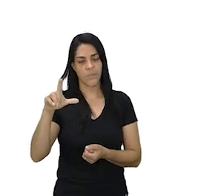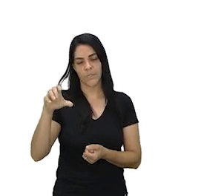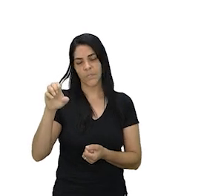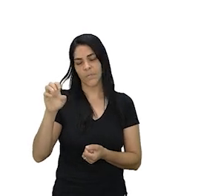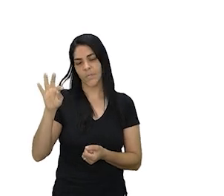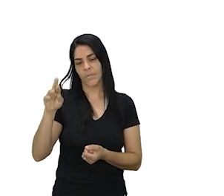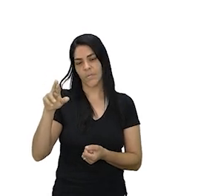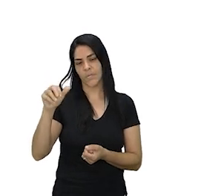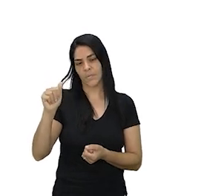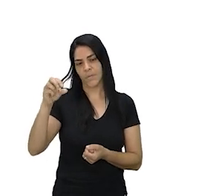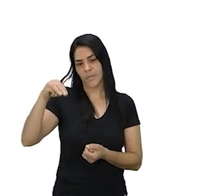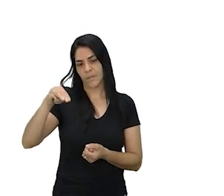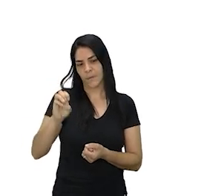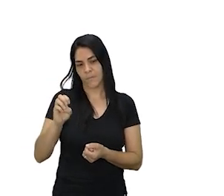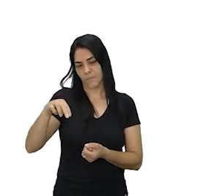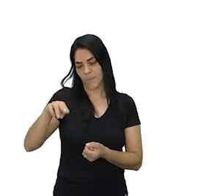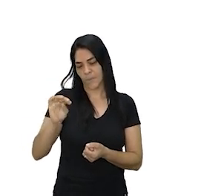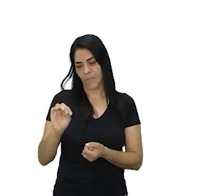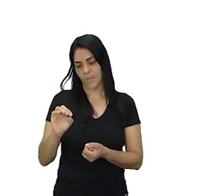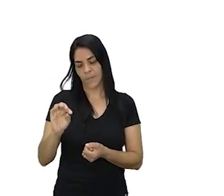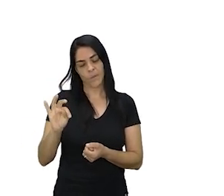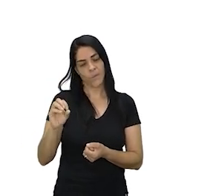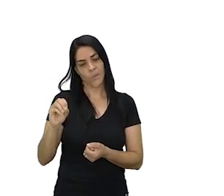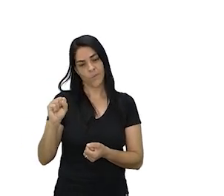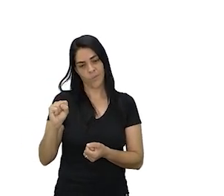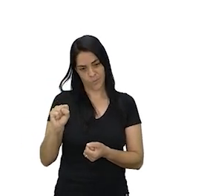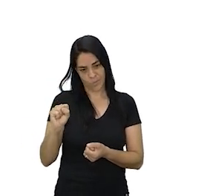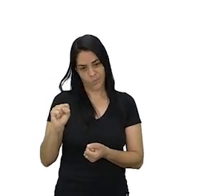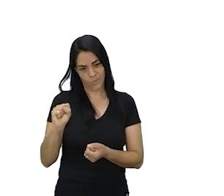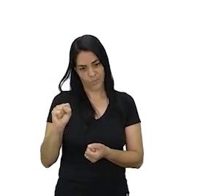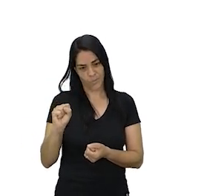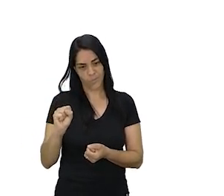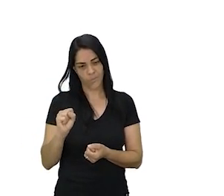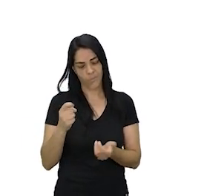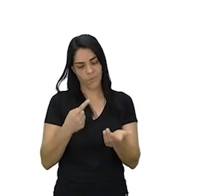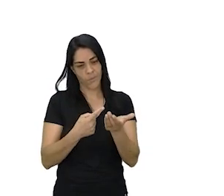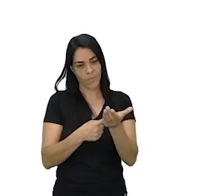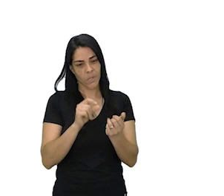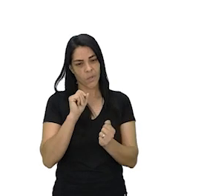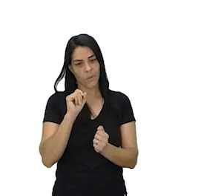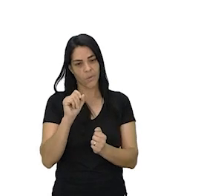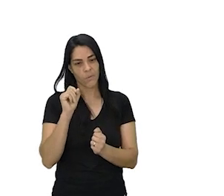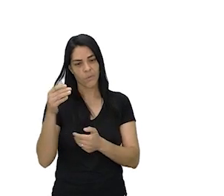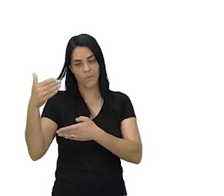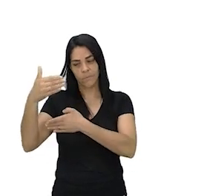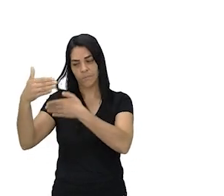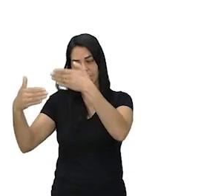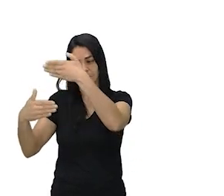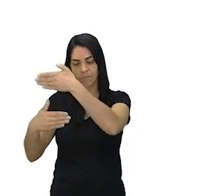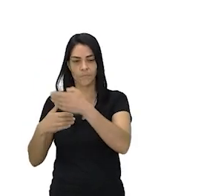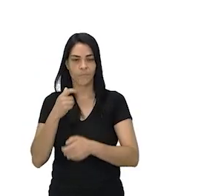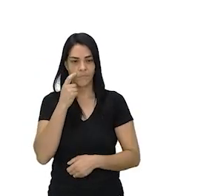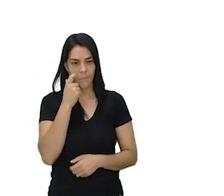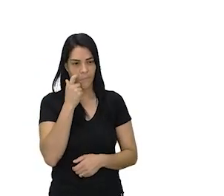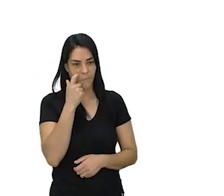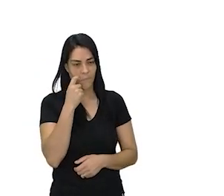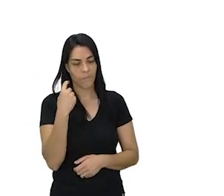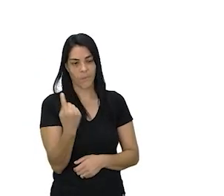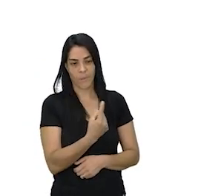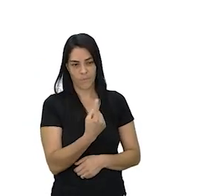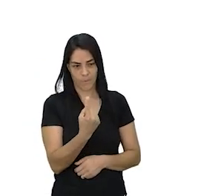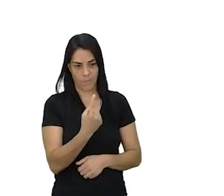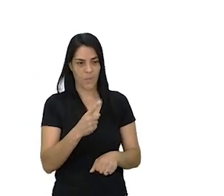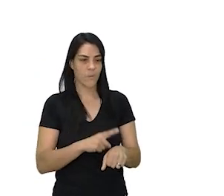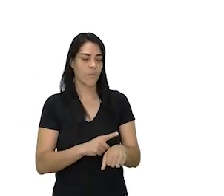dar conta desses objetivos, a nossa agenda é a seguinte. Vamos ver aí o slide da agenda. No primeiro